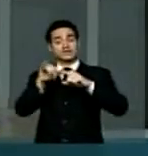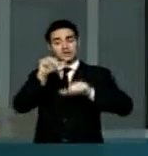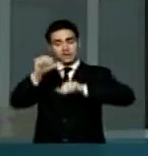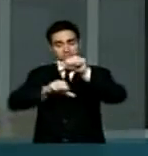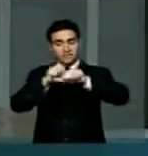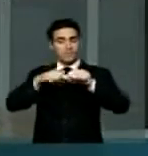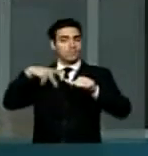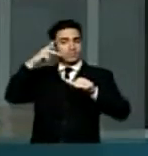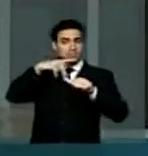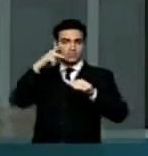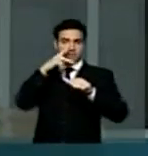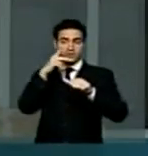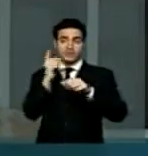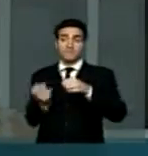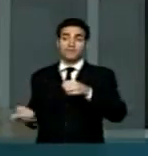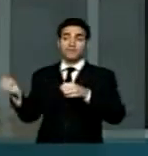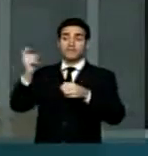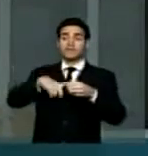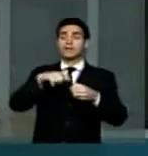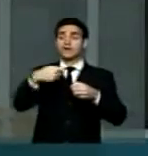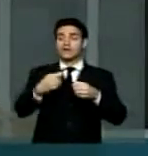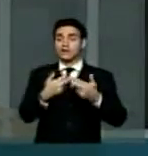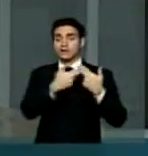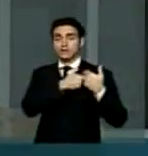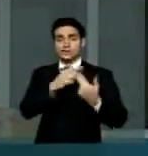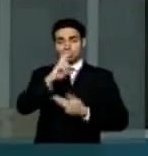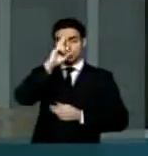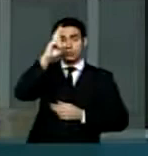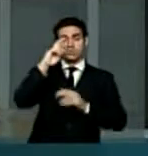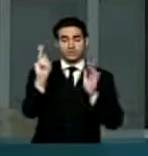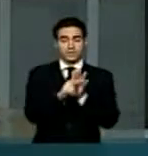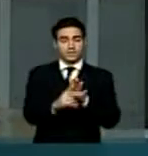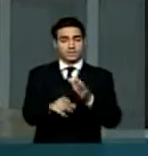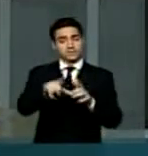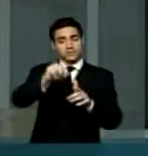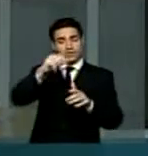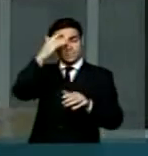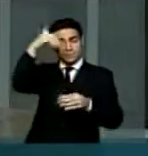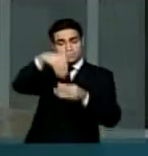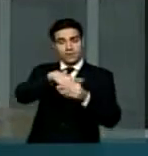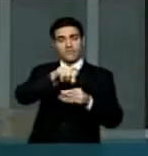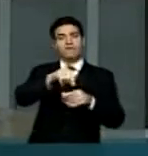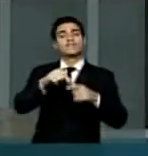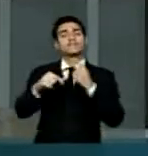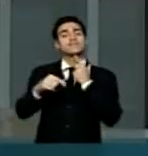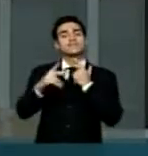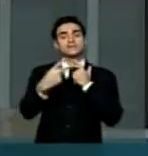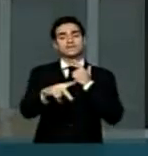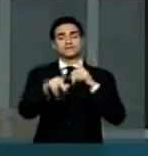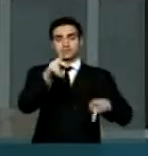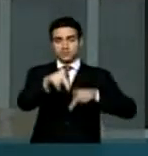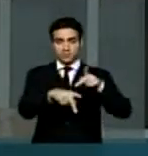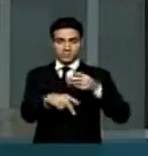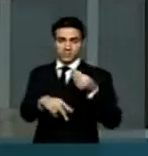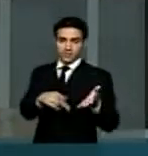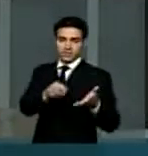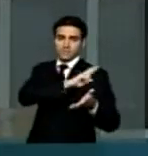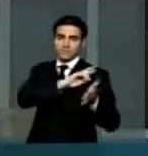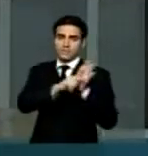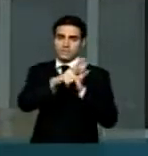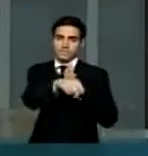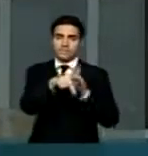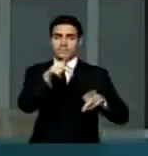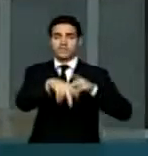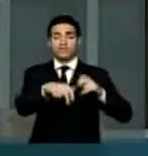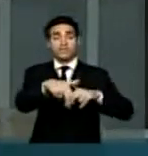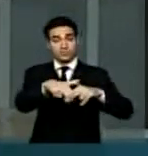devolva as instâncias eletivas que são construídas a partir da vontade do povo para o próprio povo. E isso passa,